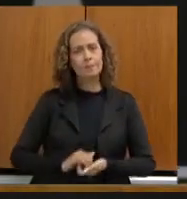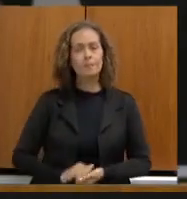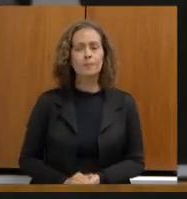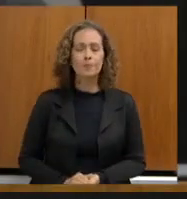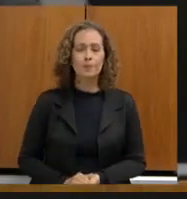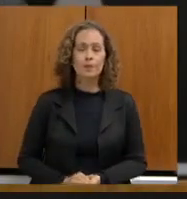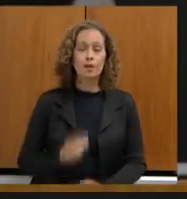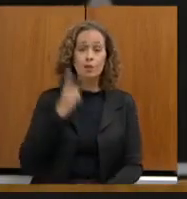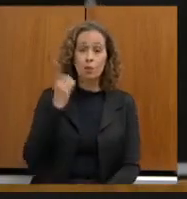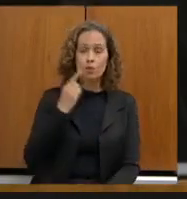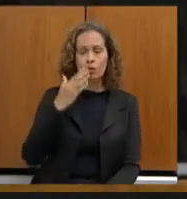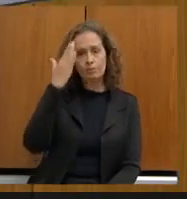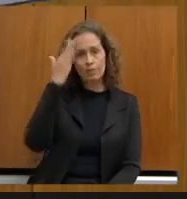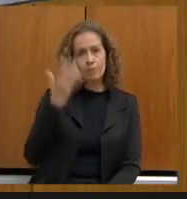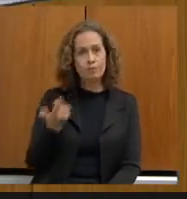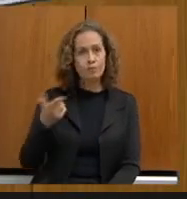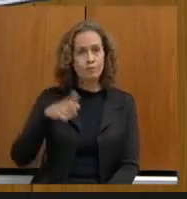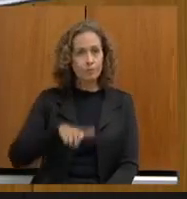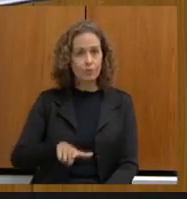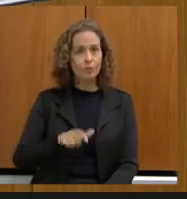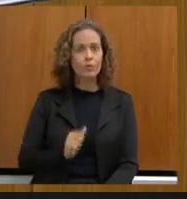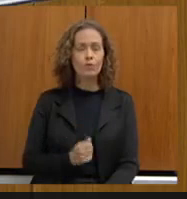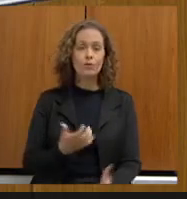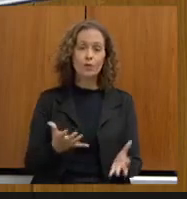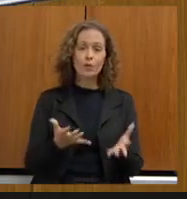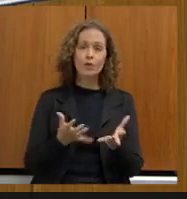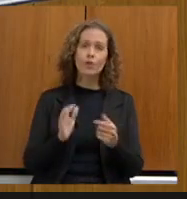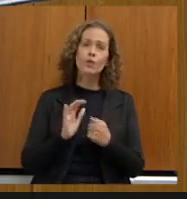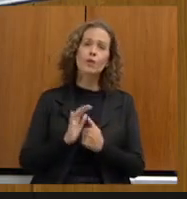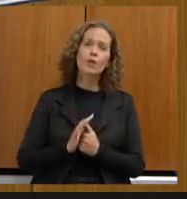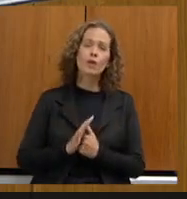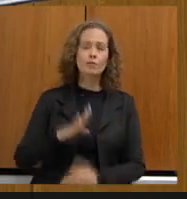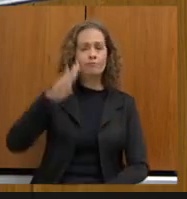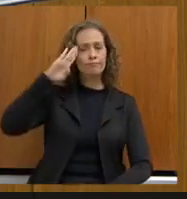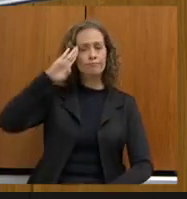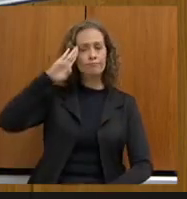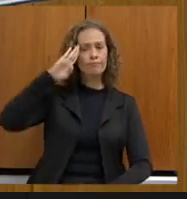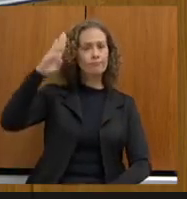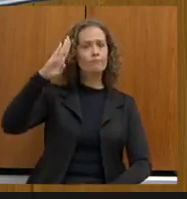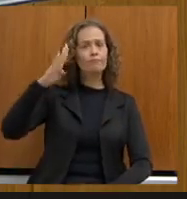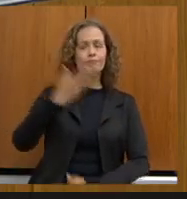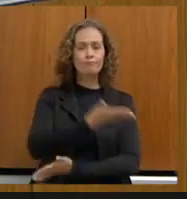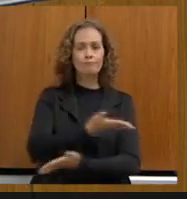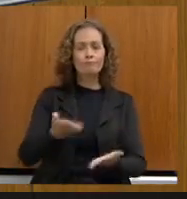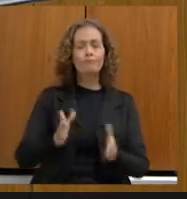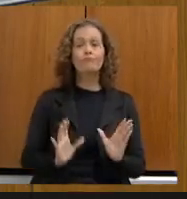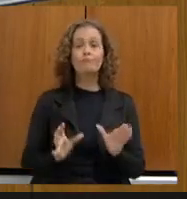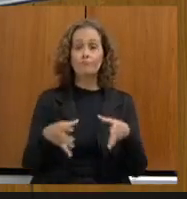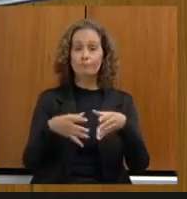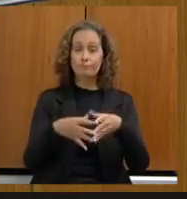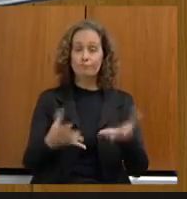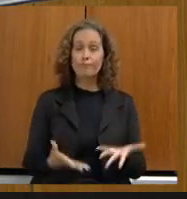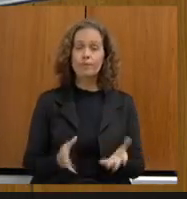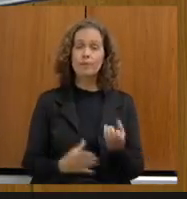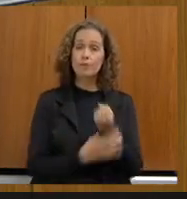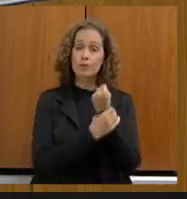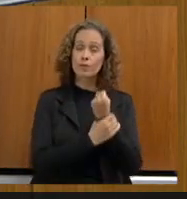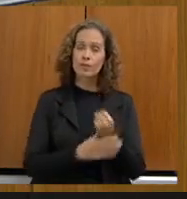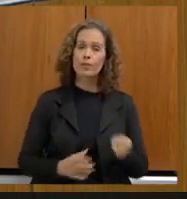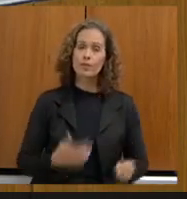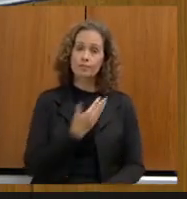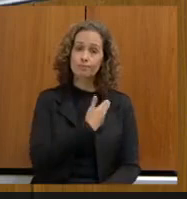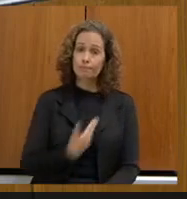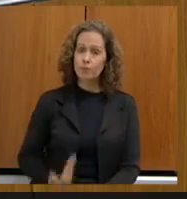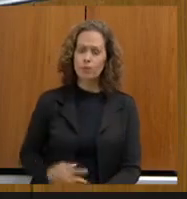o deputado Muito obrigado Mais uma vez que era que prestar minha continência ao Senhor toda a equipe da comissão de Segurança Pública